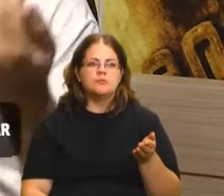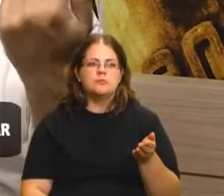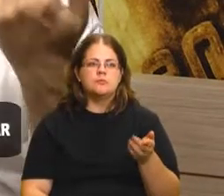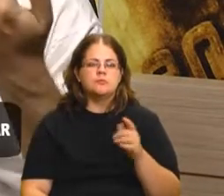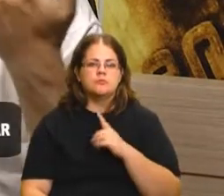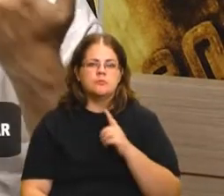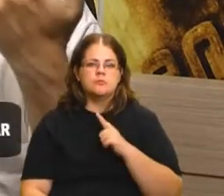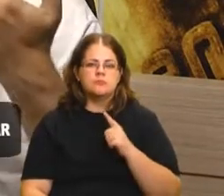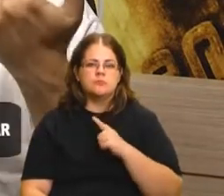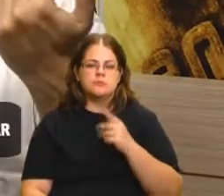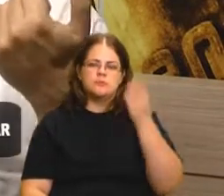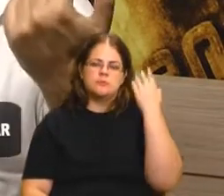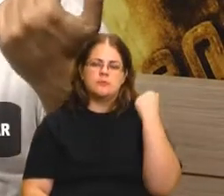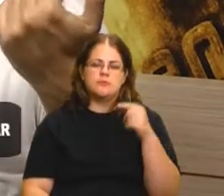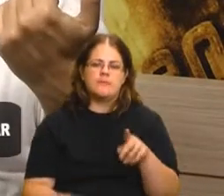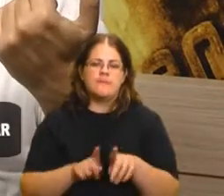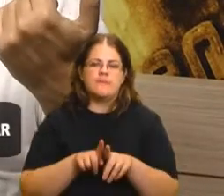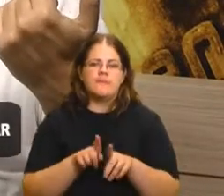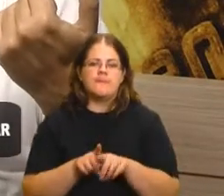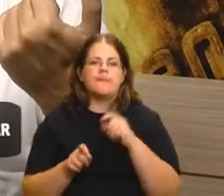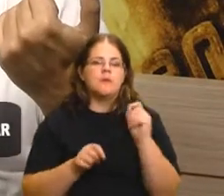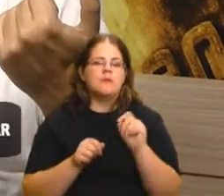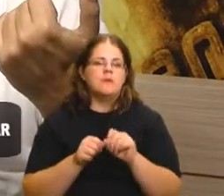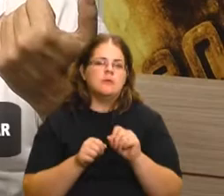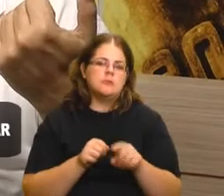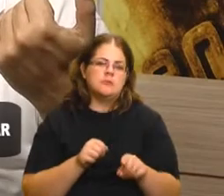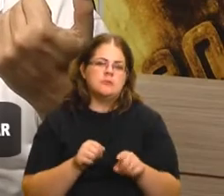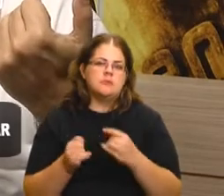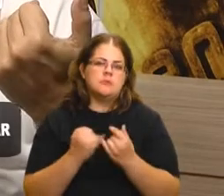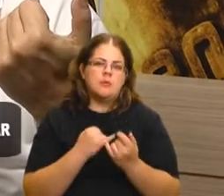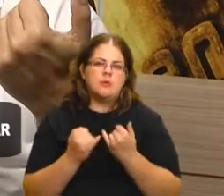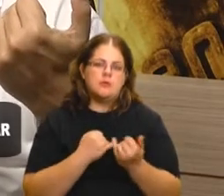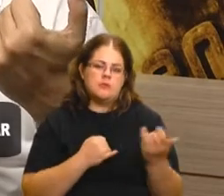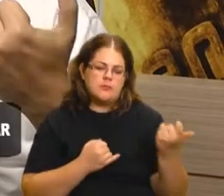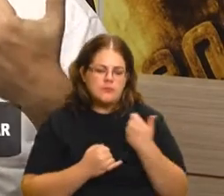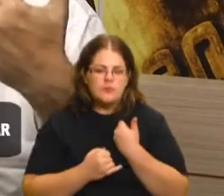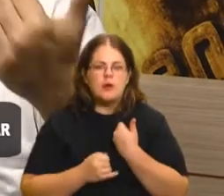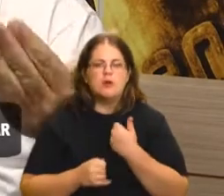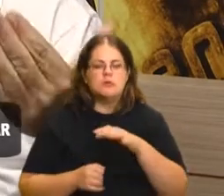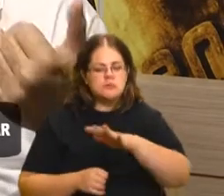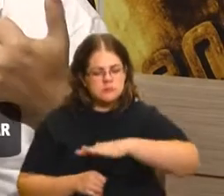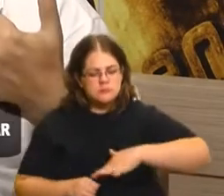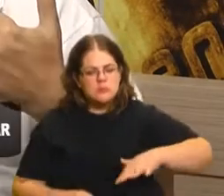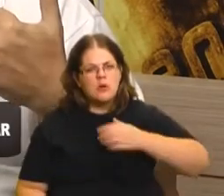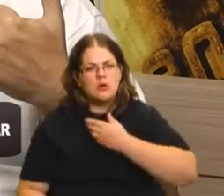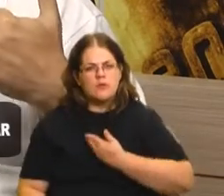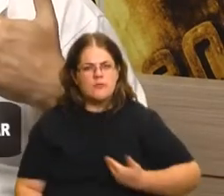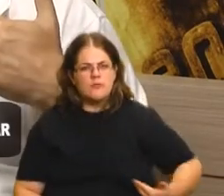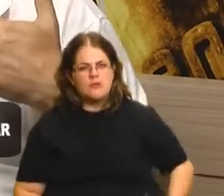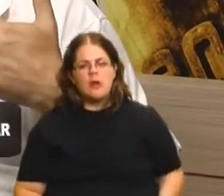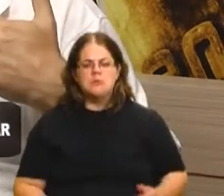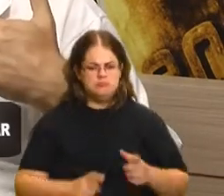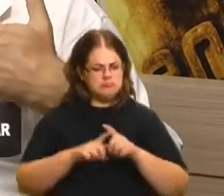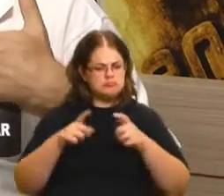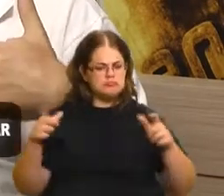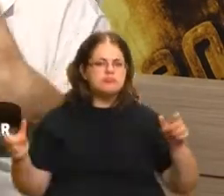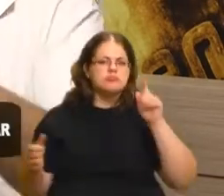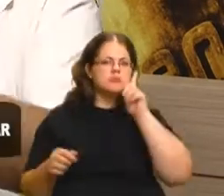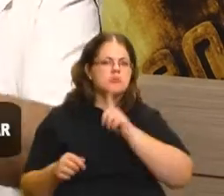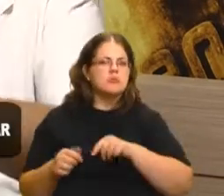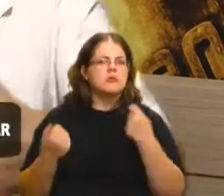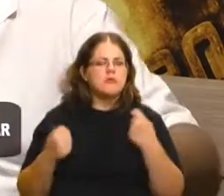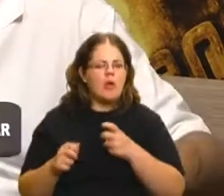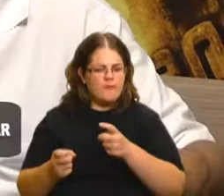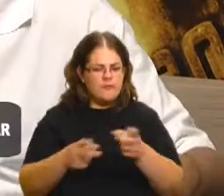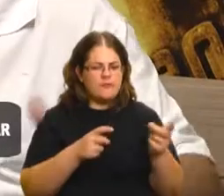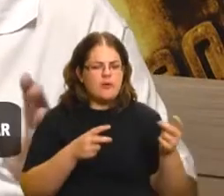Todo o discurso que havia antes era um discurso que nos dizia que o Estado tinha crescido muito, que se tinha que dar espaço